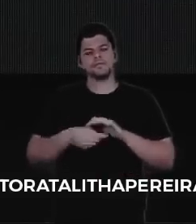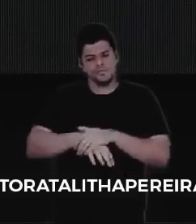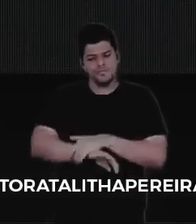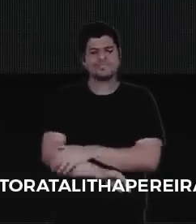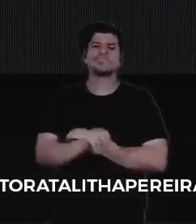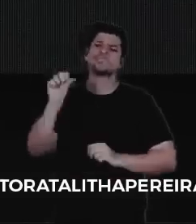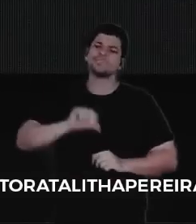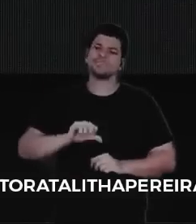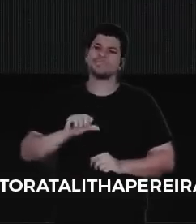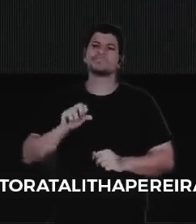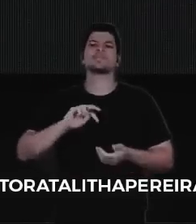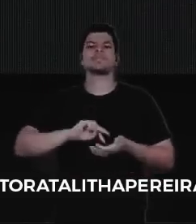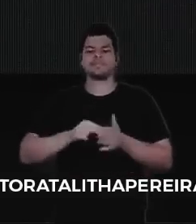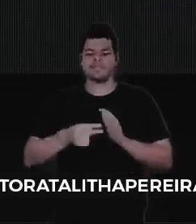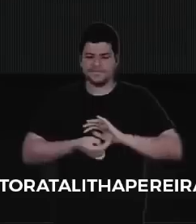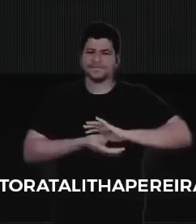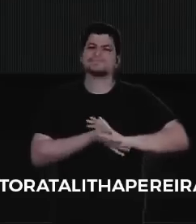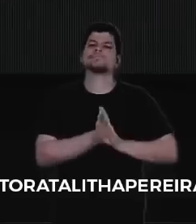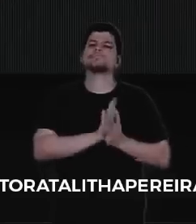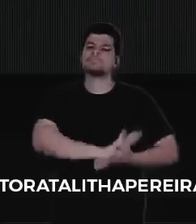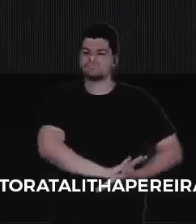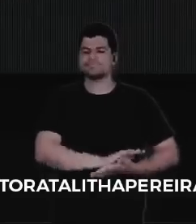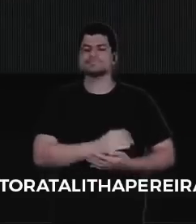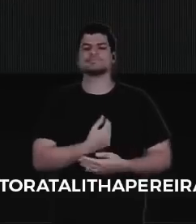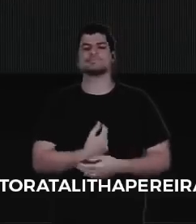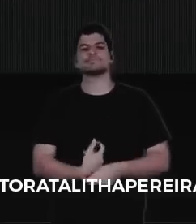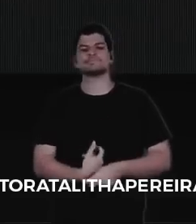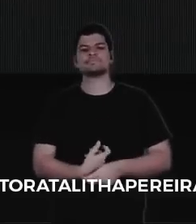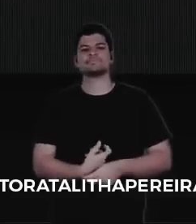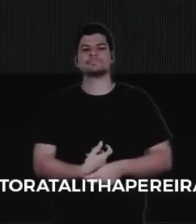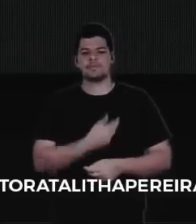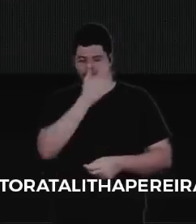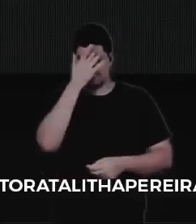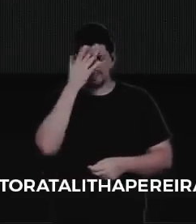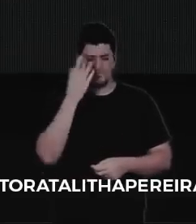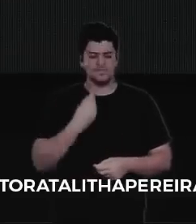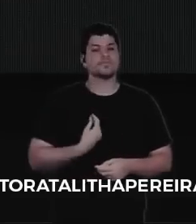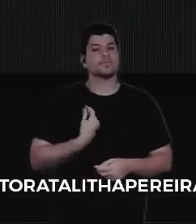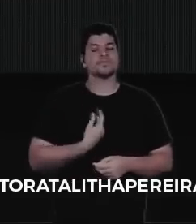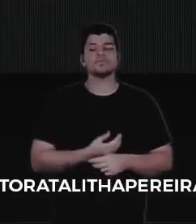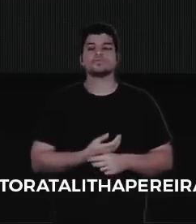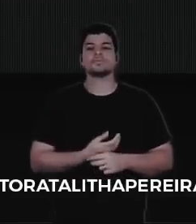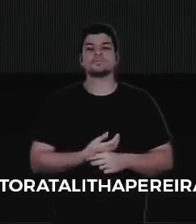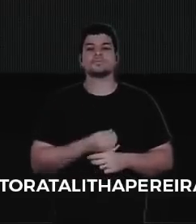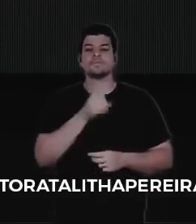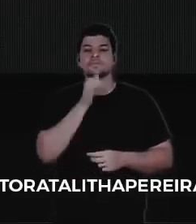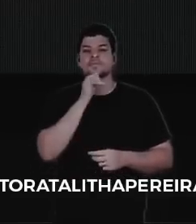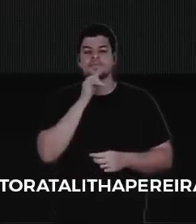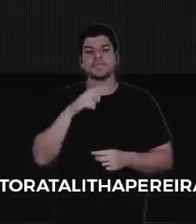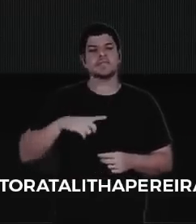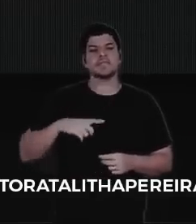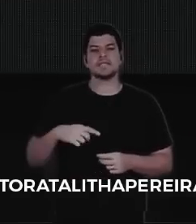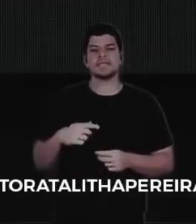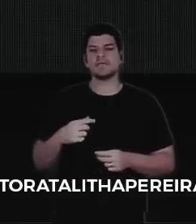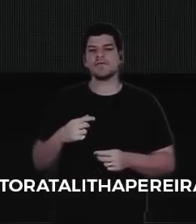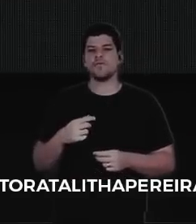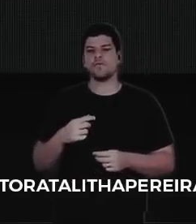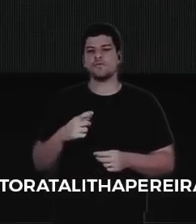nos destruir. Uma pessoa que fuma é um hábito